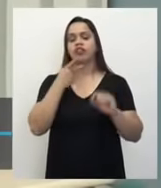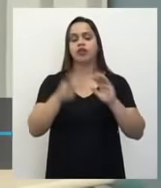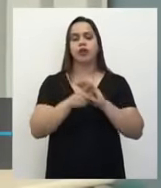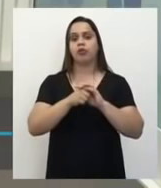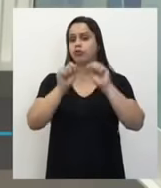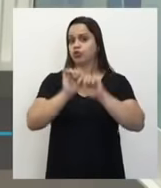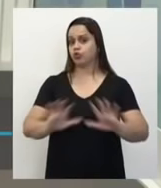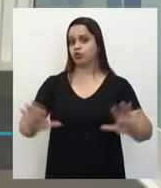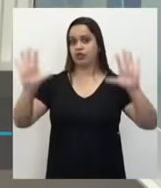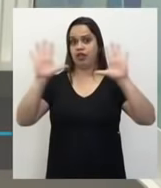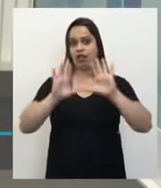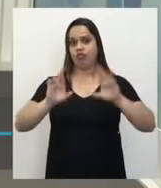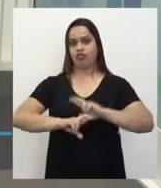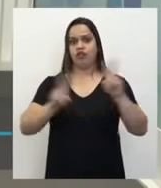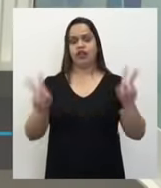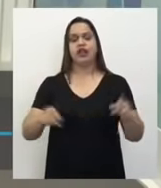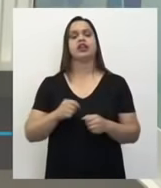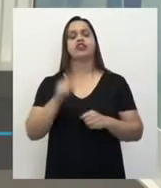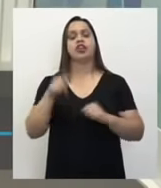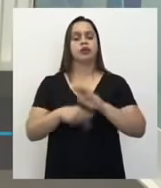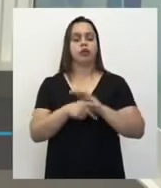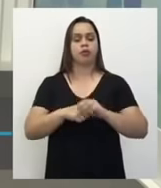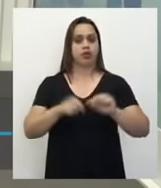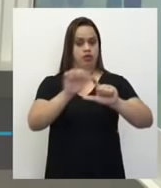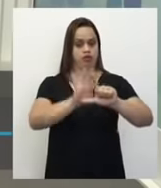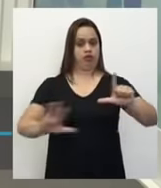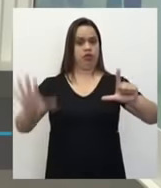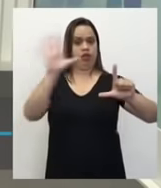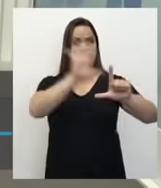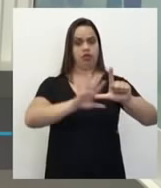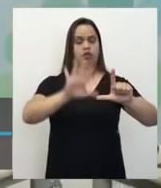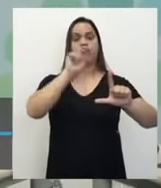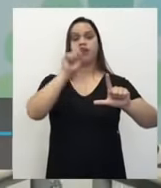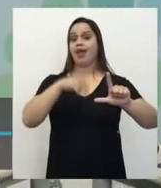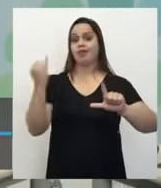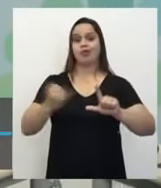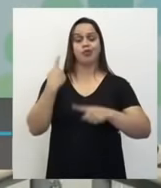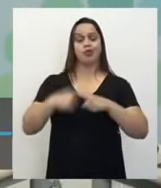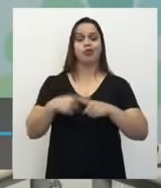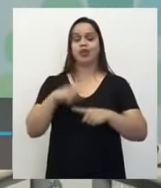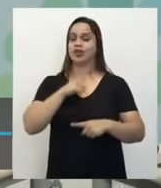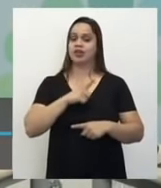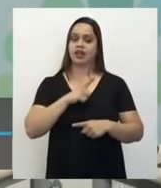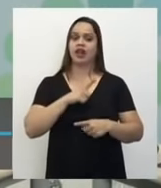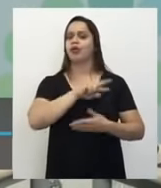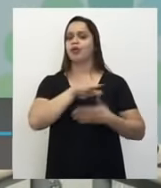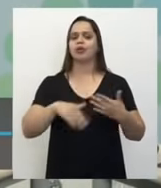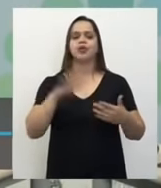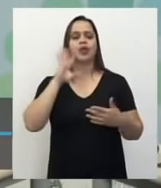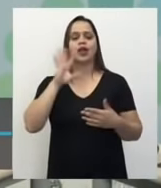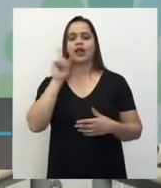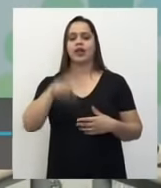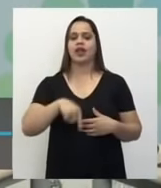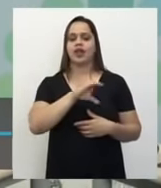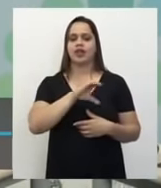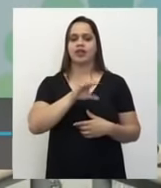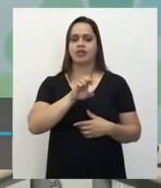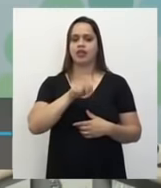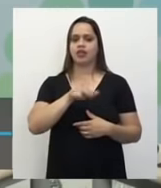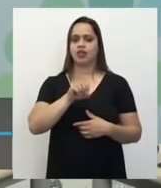né, professora? Sim, a cenografia, gente, ela é muito importante. E assim, tem uma parte muito bacana na cenografia que é o chamado